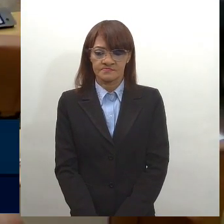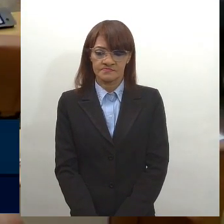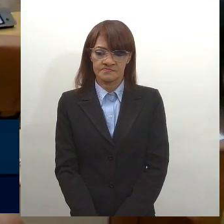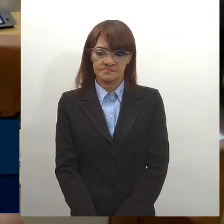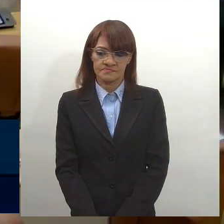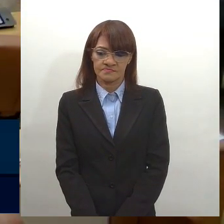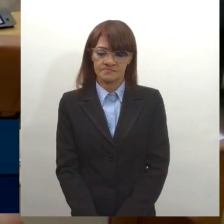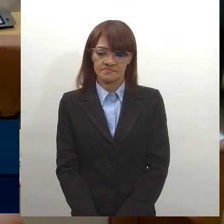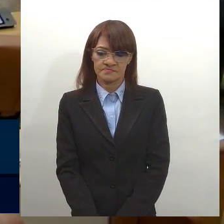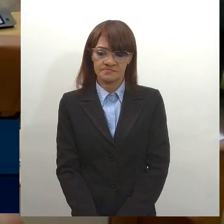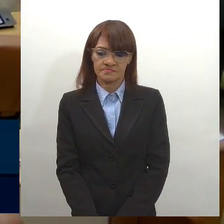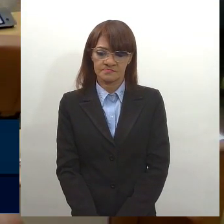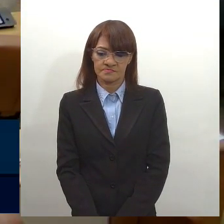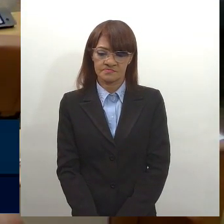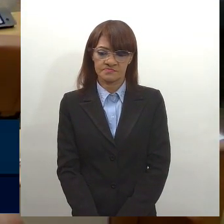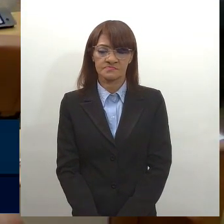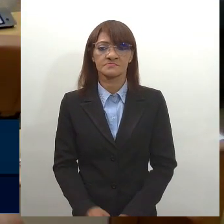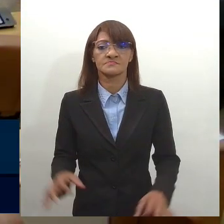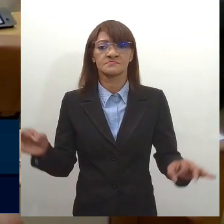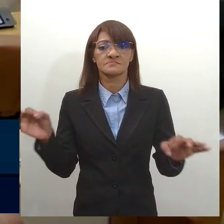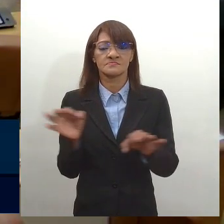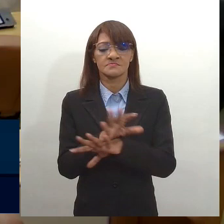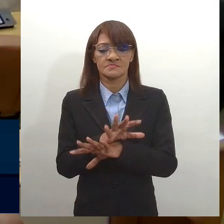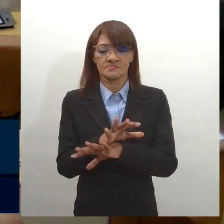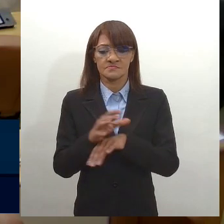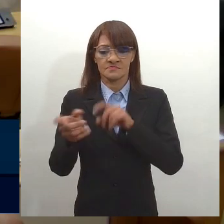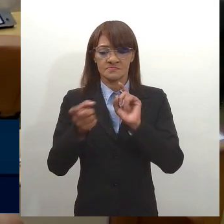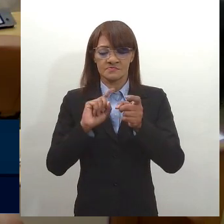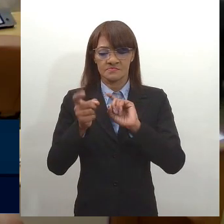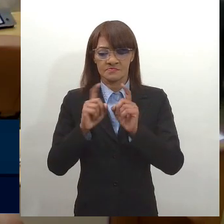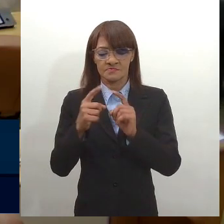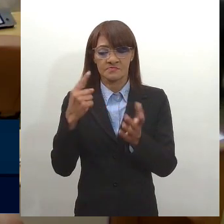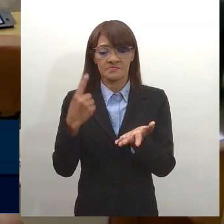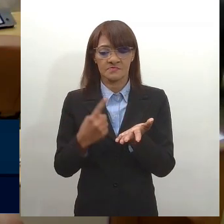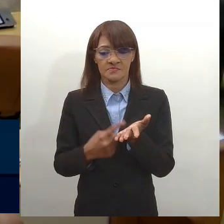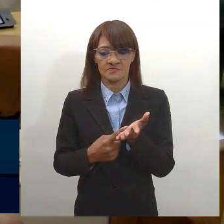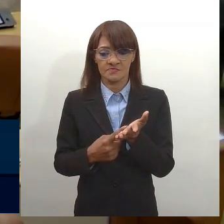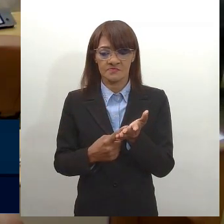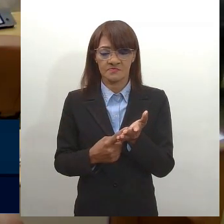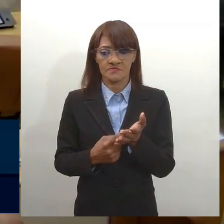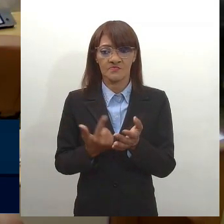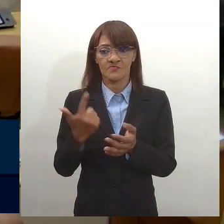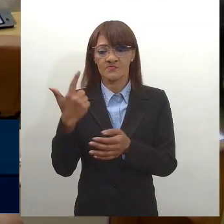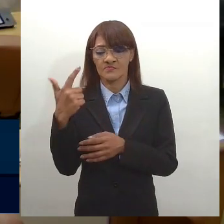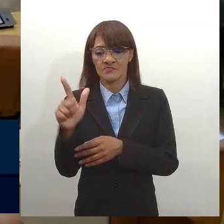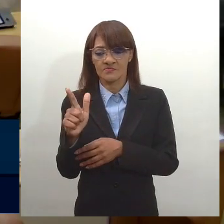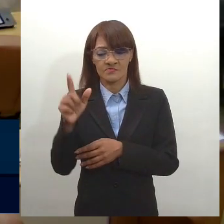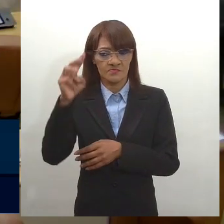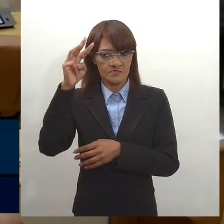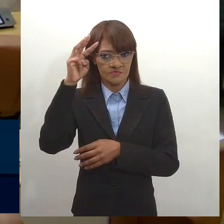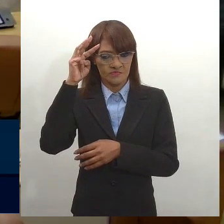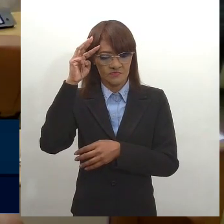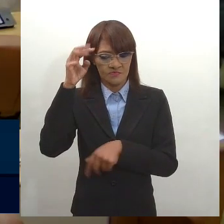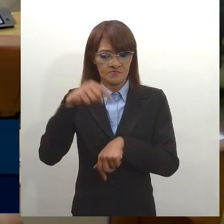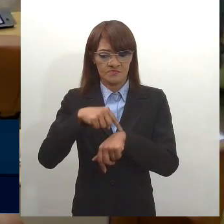Declaro encerrada essa sessão e convoco uma nova sessão para terça-feira no horário regimental.